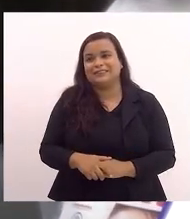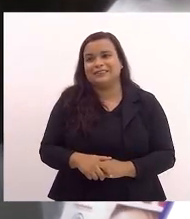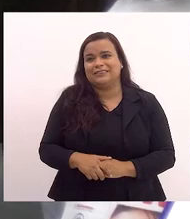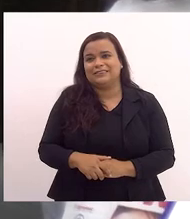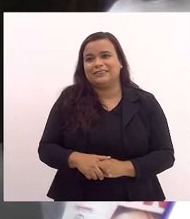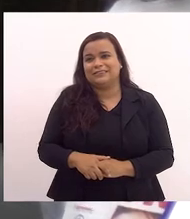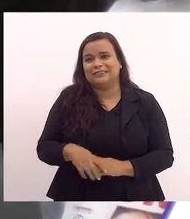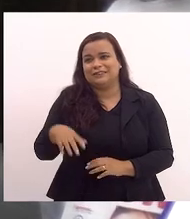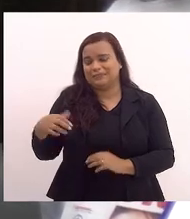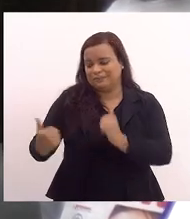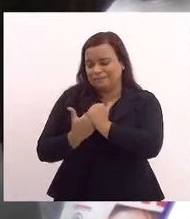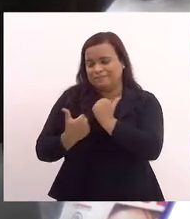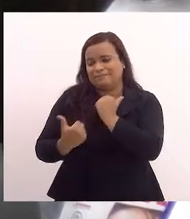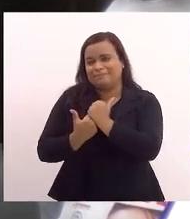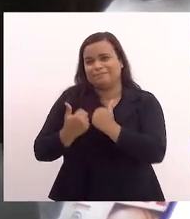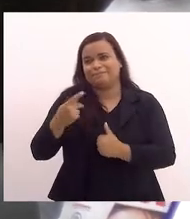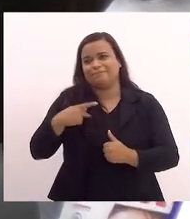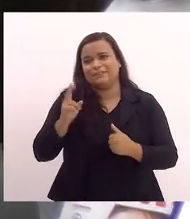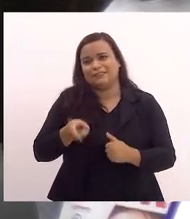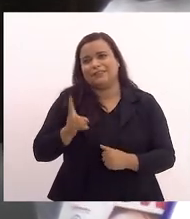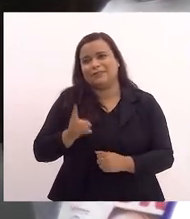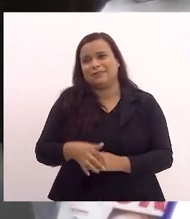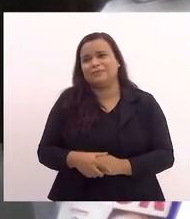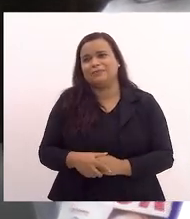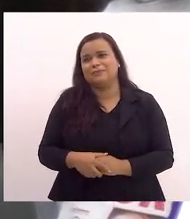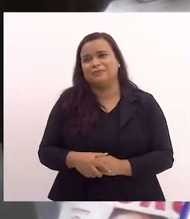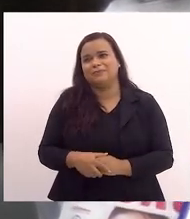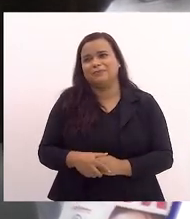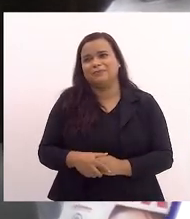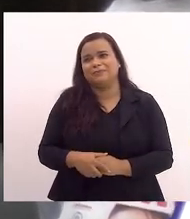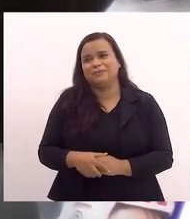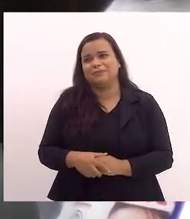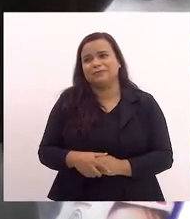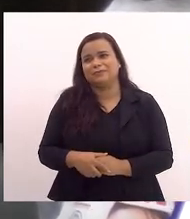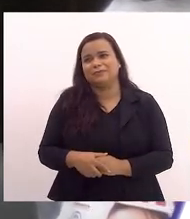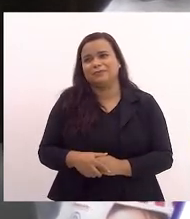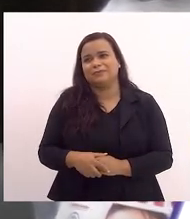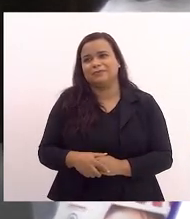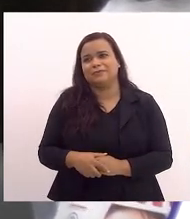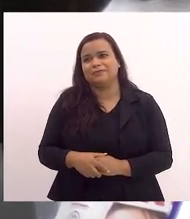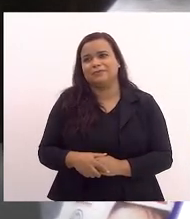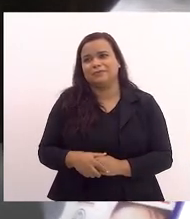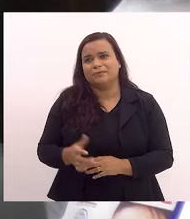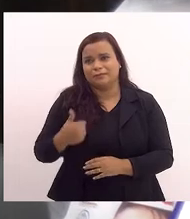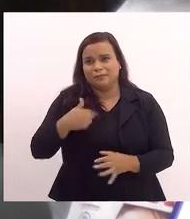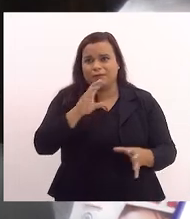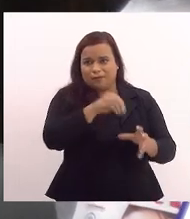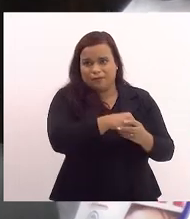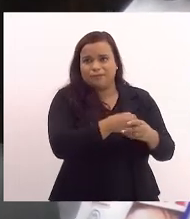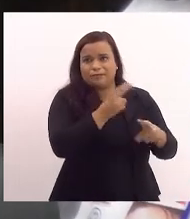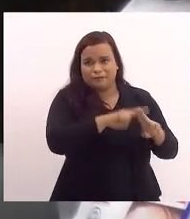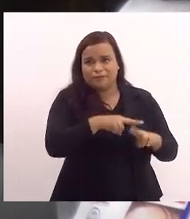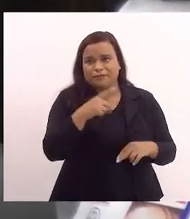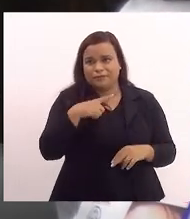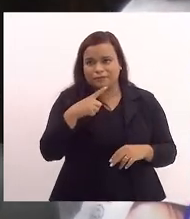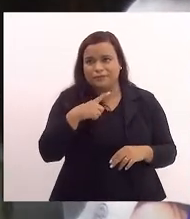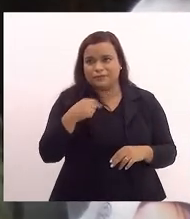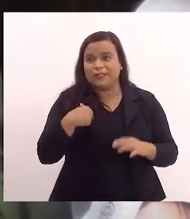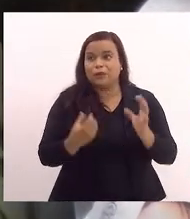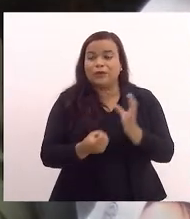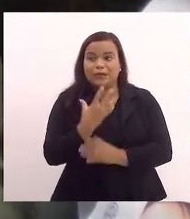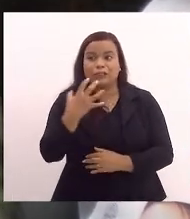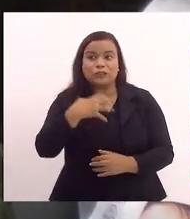meu porto seguro. E lá dentro, eu já compartilhei com algumas pessoas que eu criei um